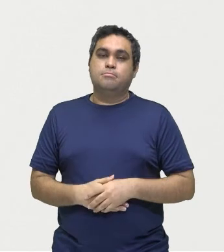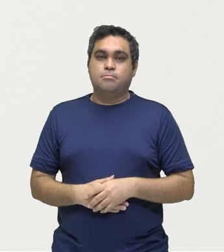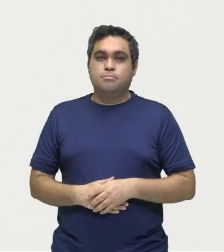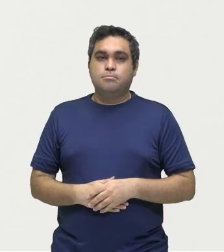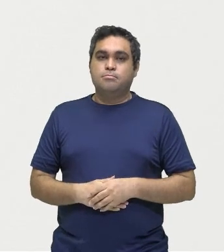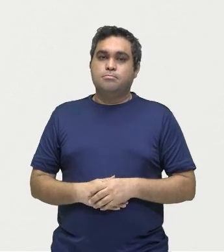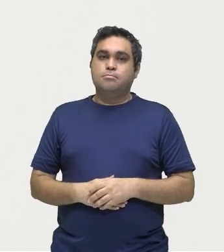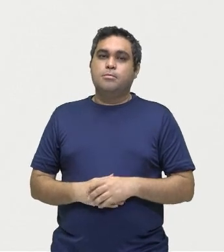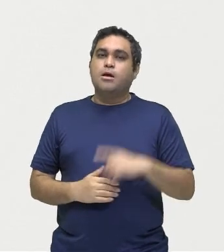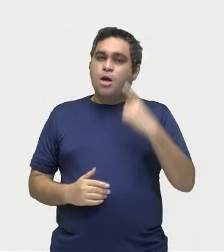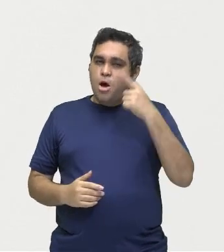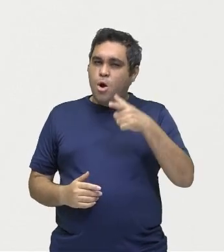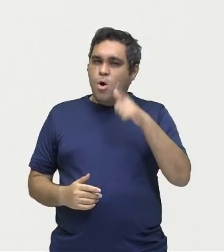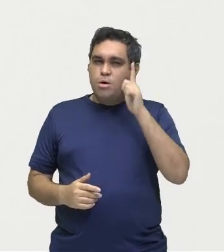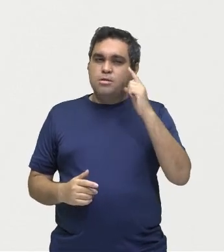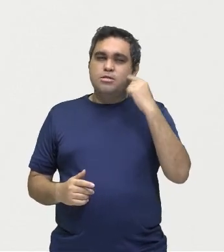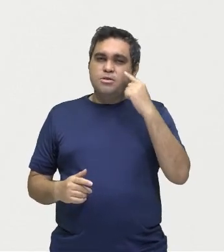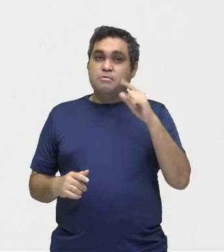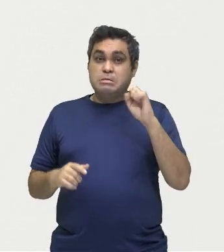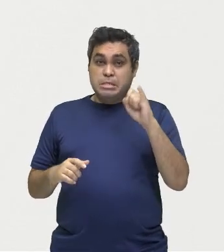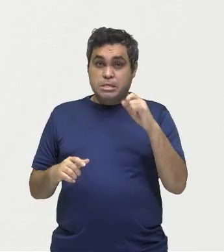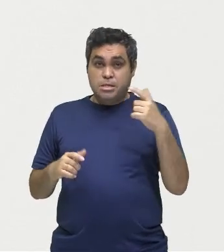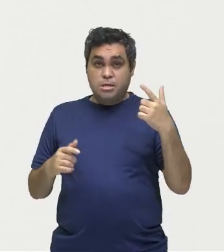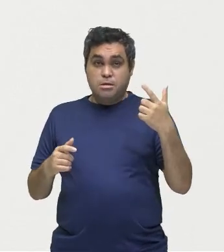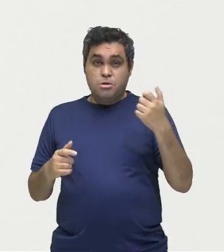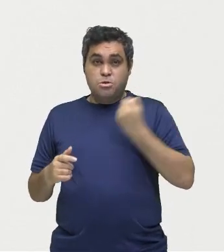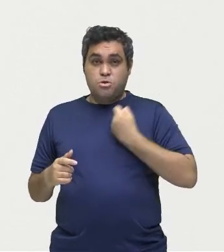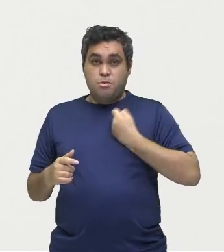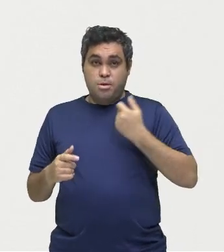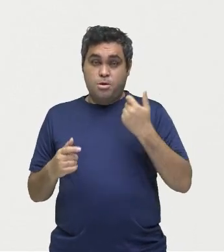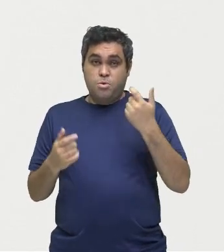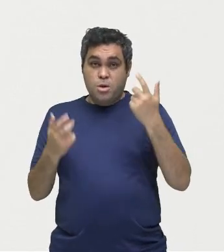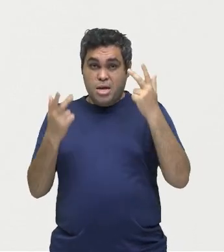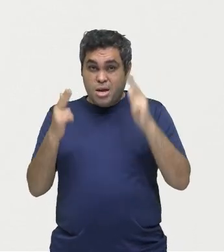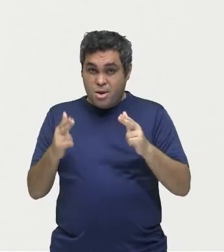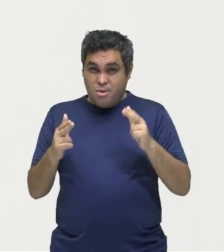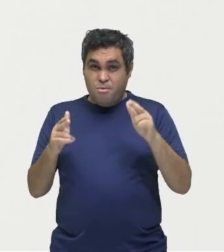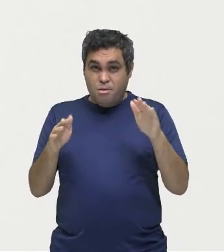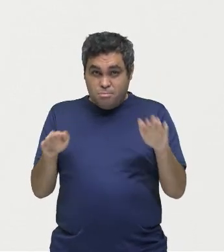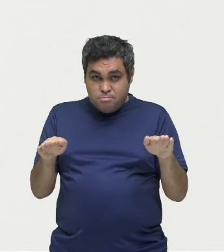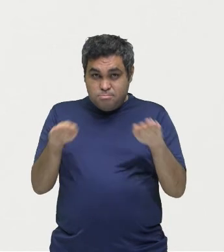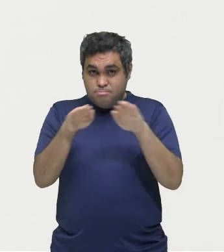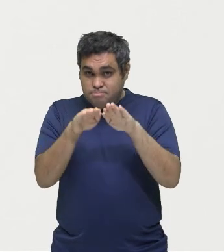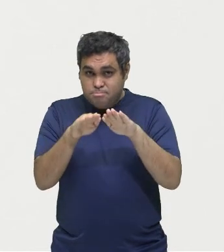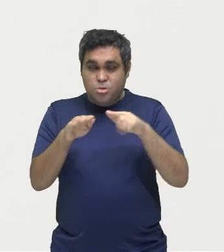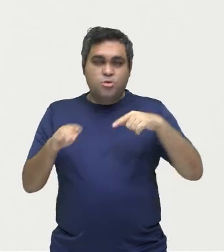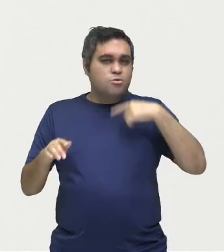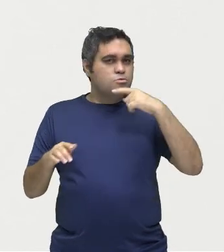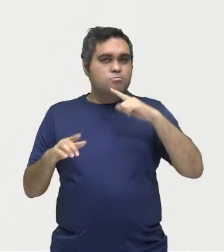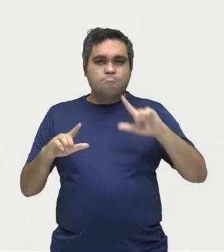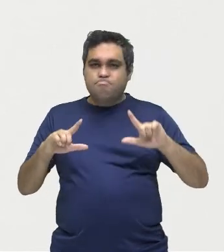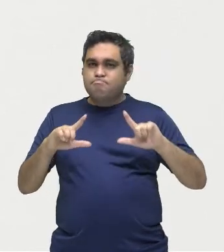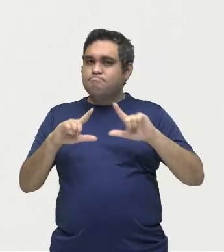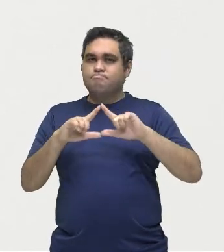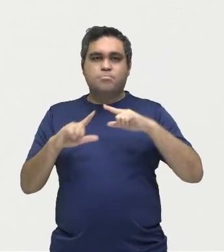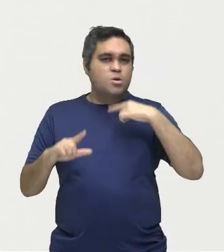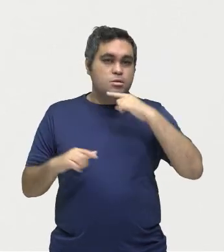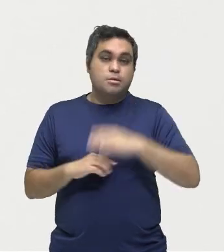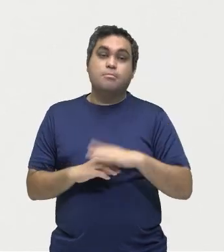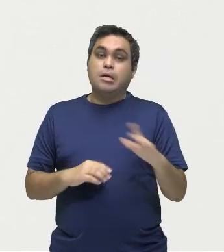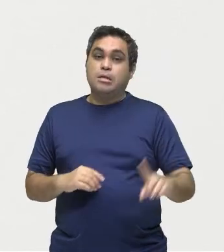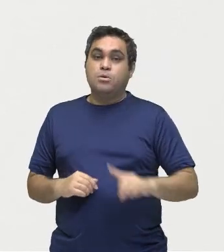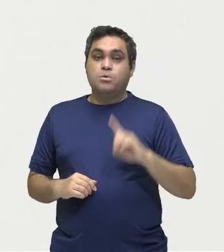circunferências formadas, né, elas vão se tangenciar e não vão formar um triângulo. A letra D forma um triângulo